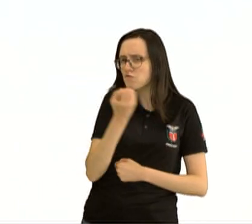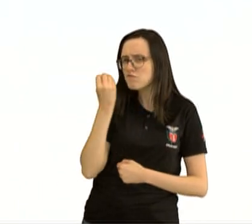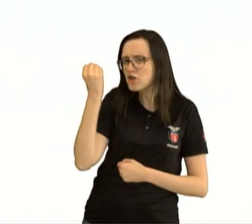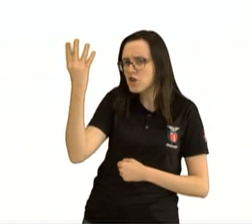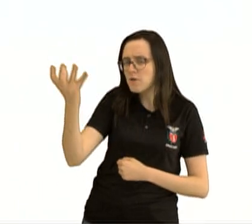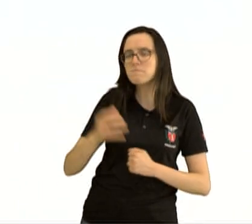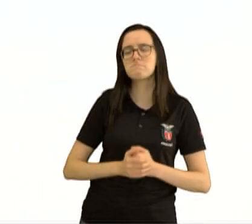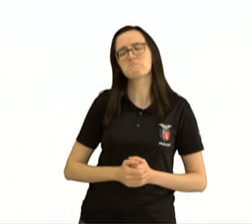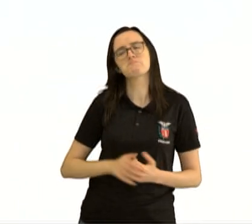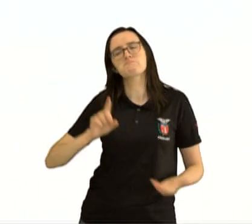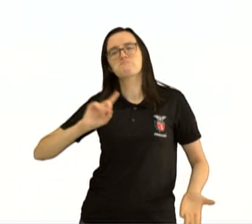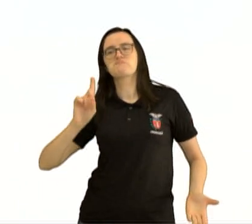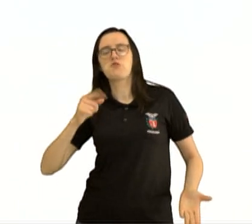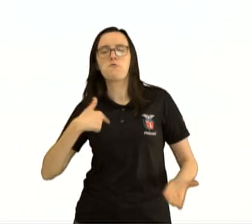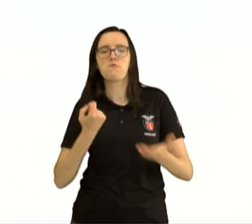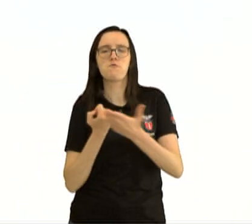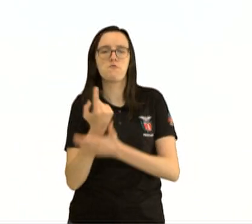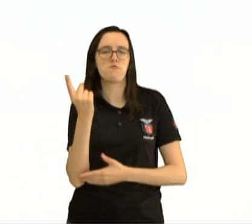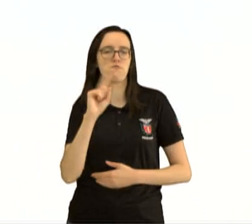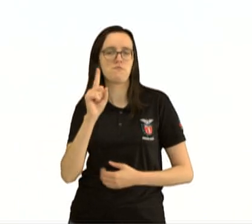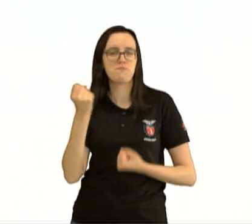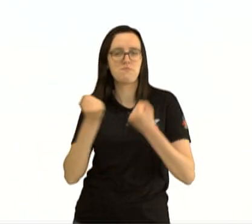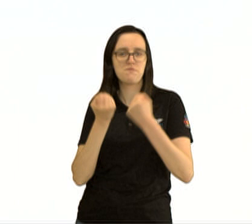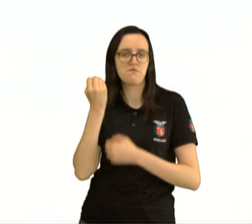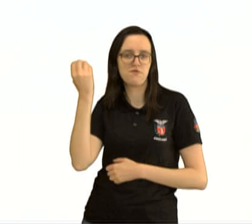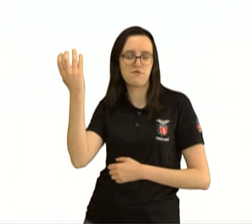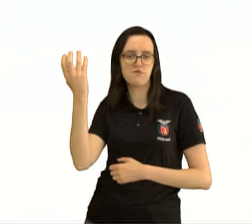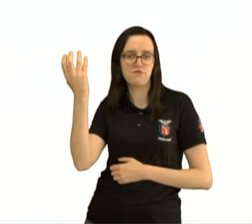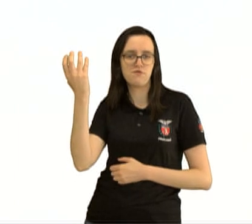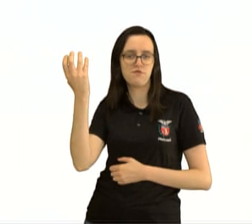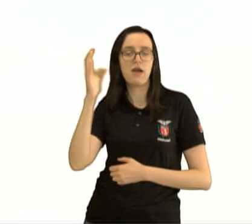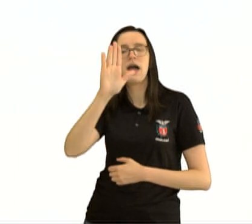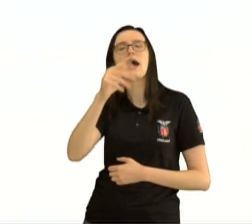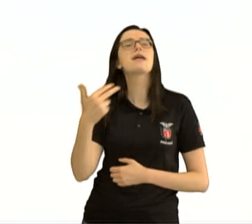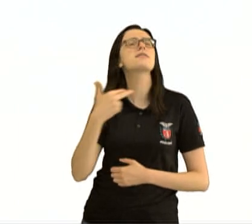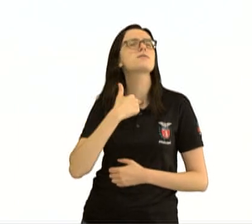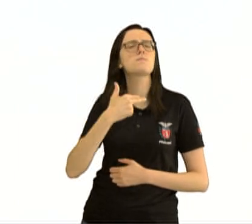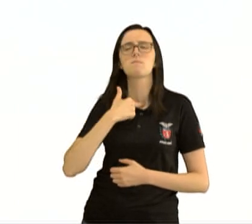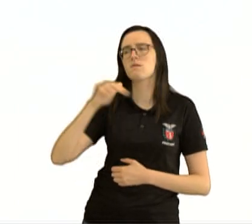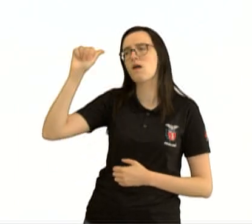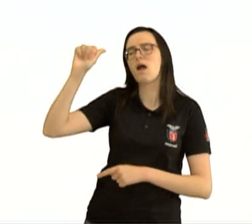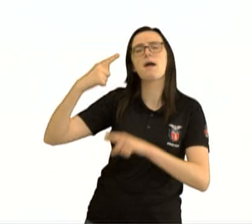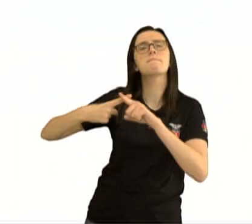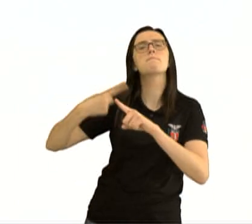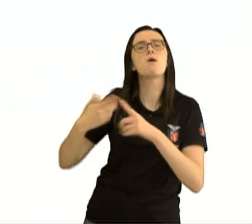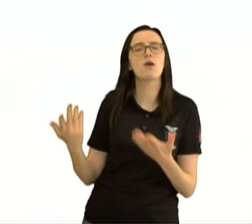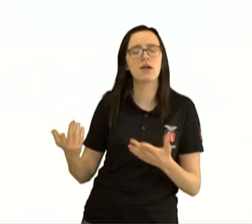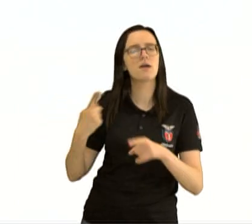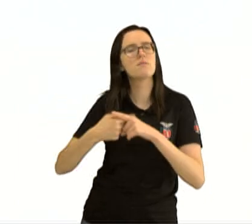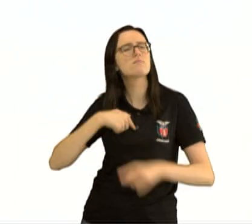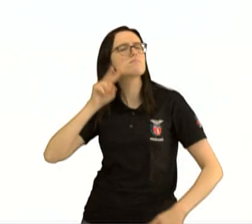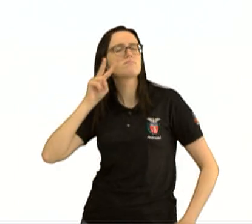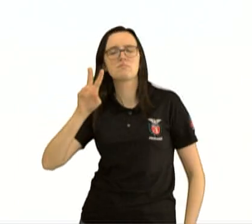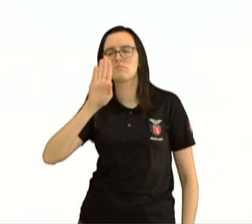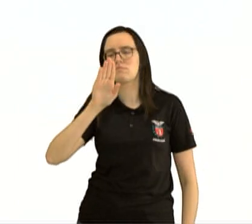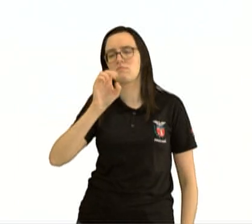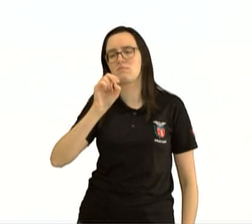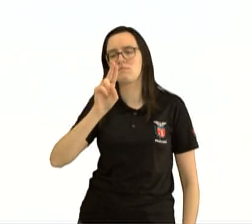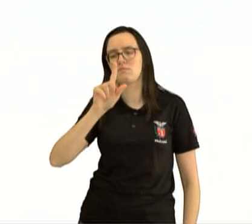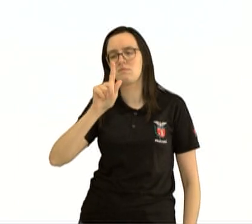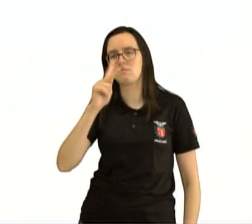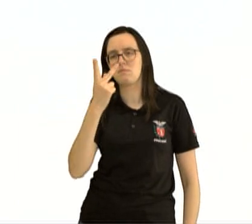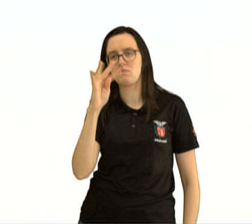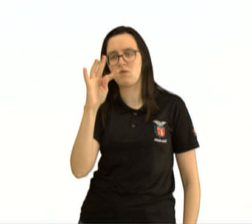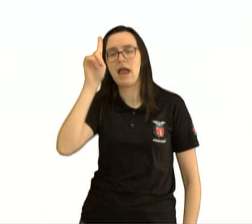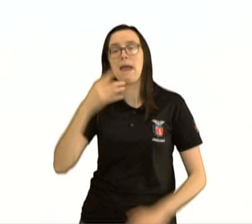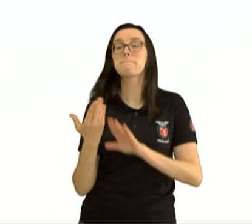viajar? No, I didn't buy a new car to travel. Não pode ser a letra A, gente, porque bought é o passado do verbo buy.